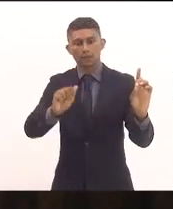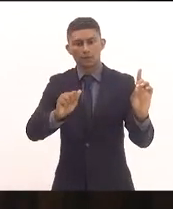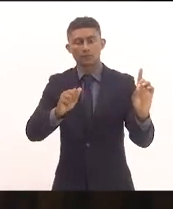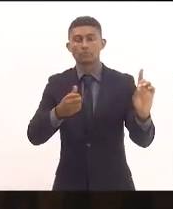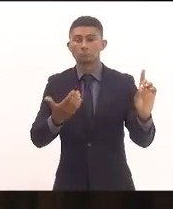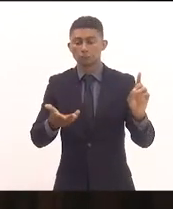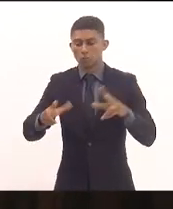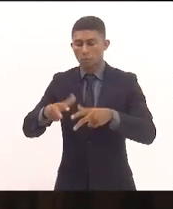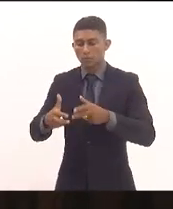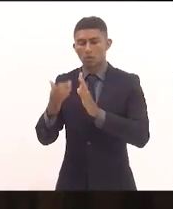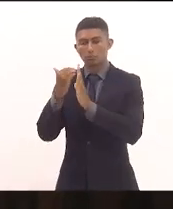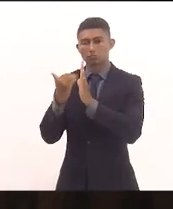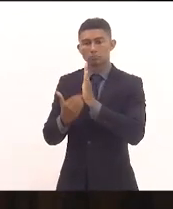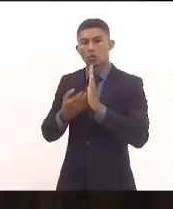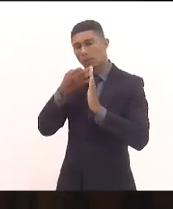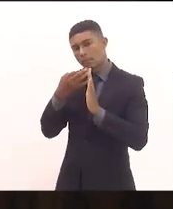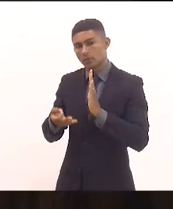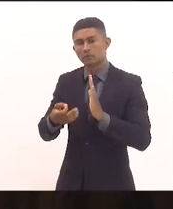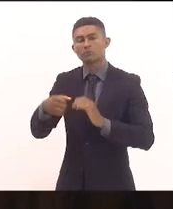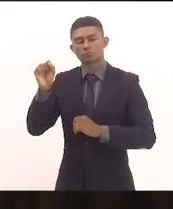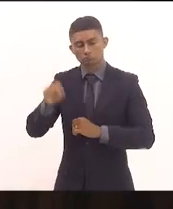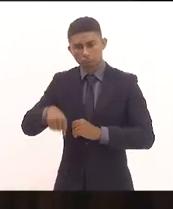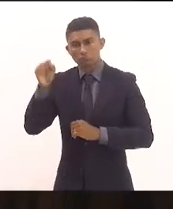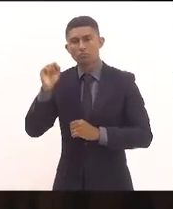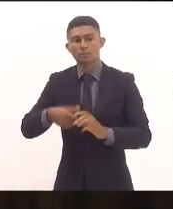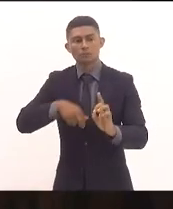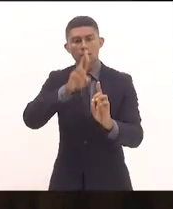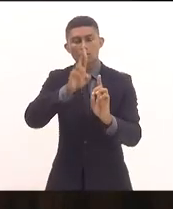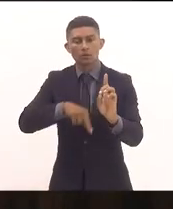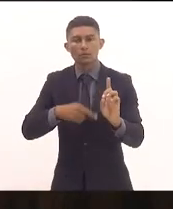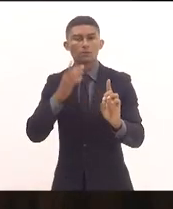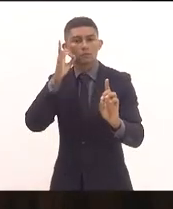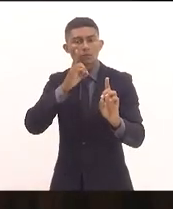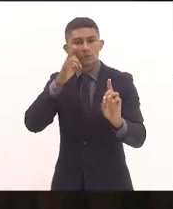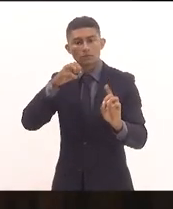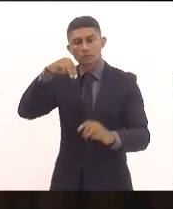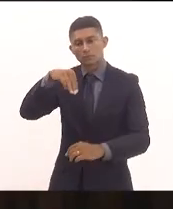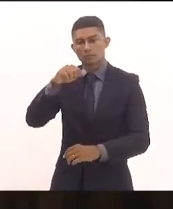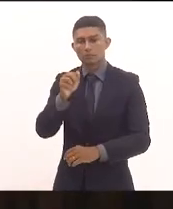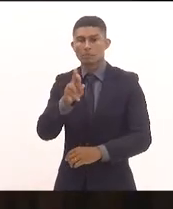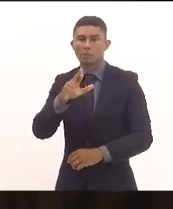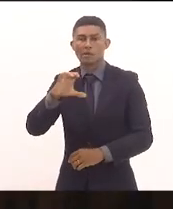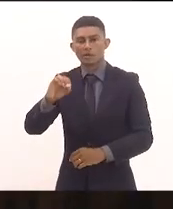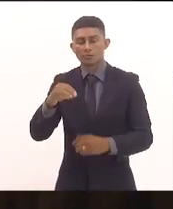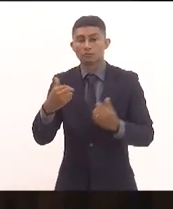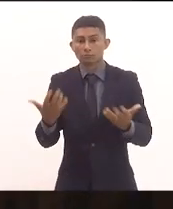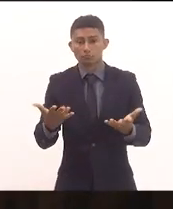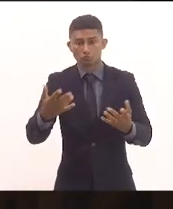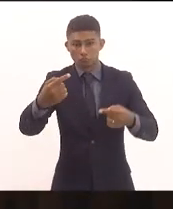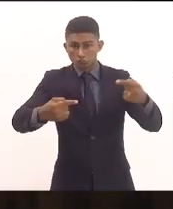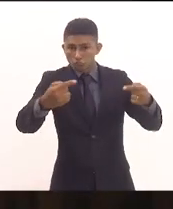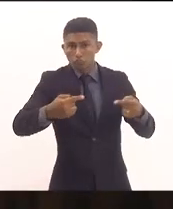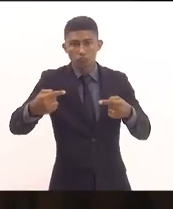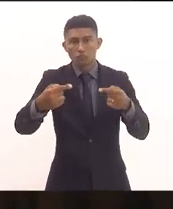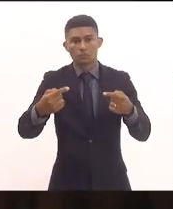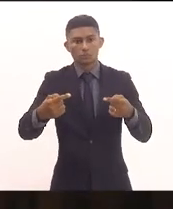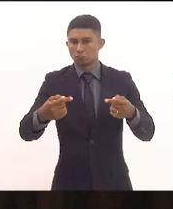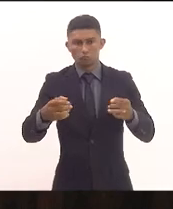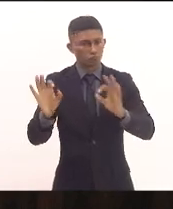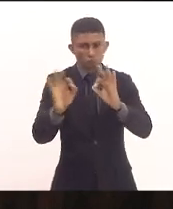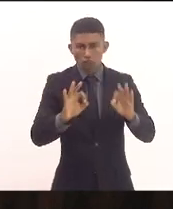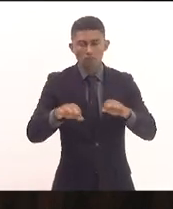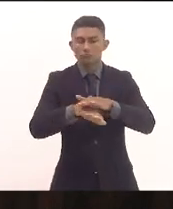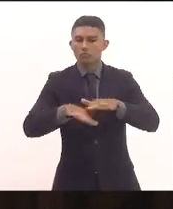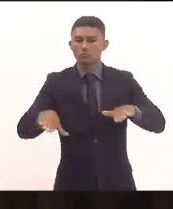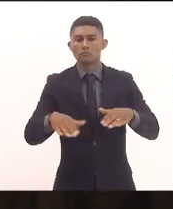Parecida da Comissão de Normas Internas e Proporções Externas, favorável, relator, deputado Márcio Canella. Em discussão. Não havendo quem queira discutir, encerrada a